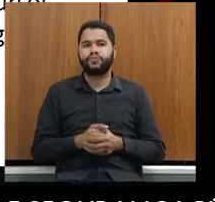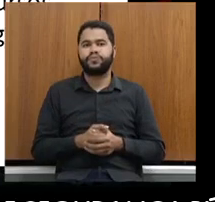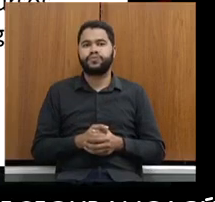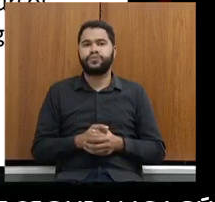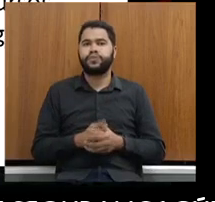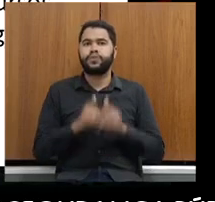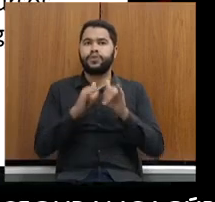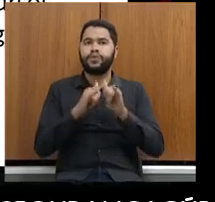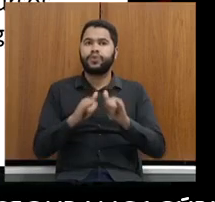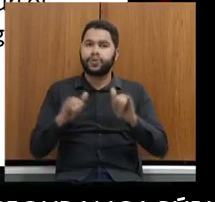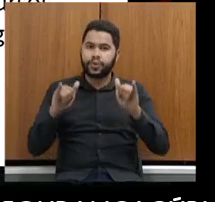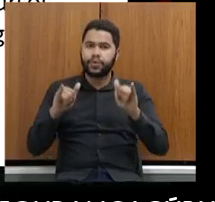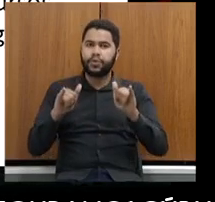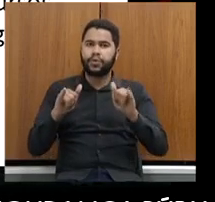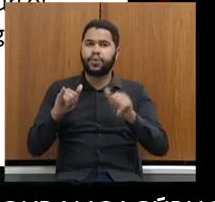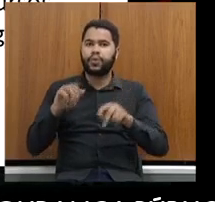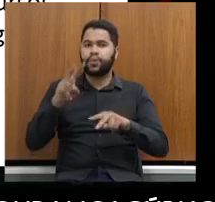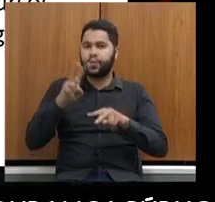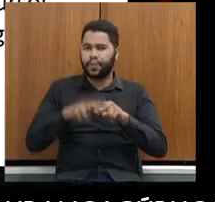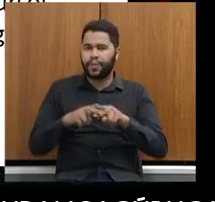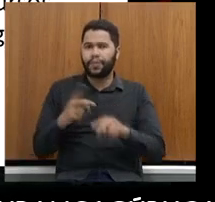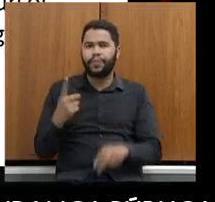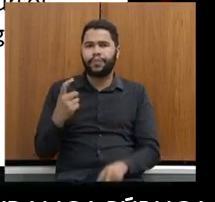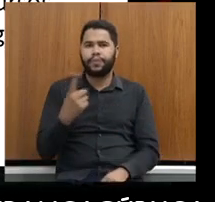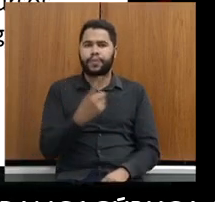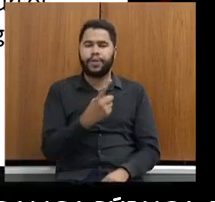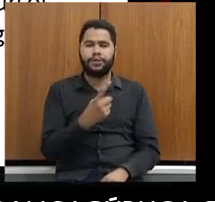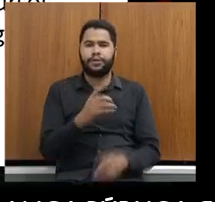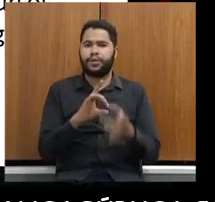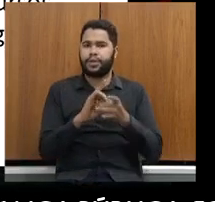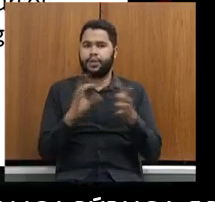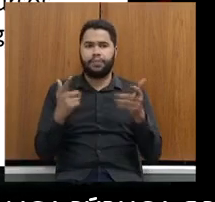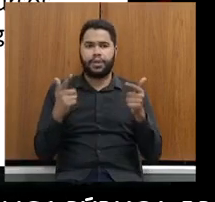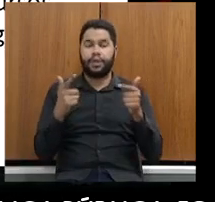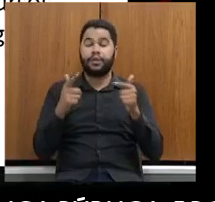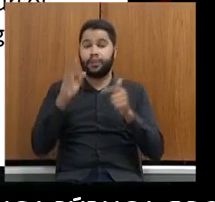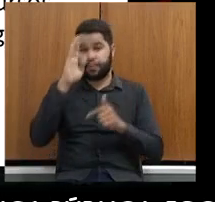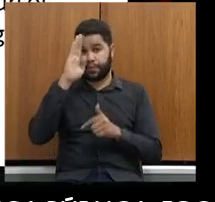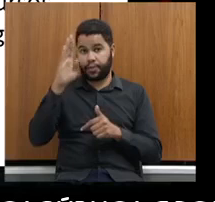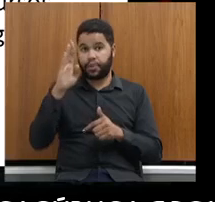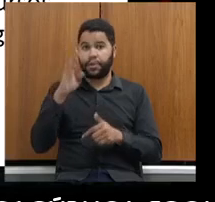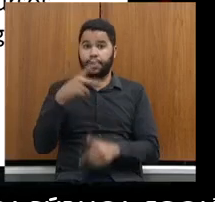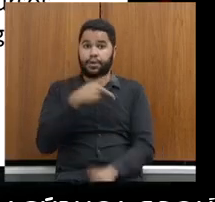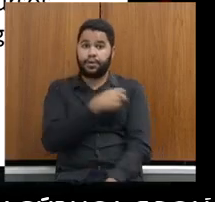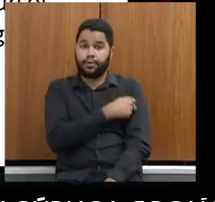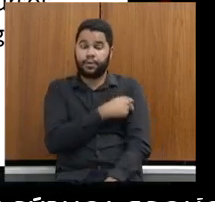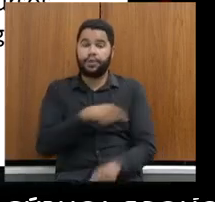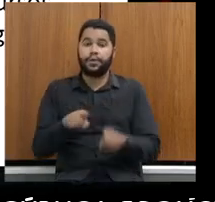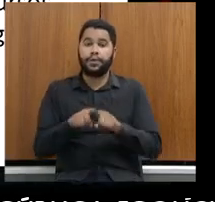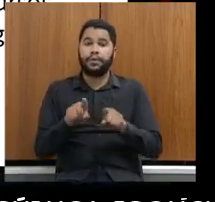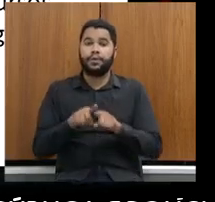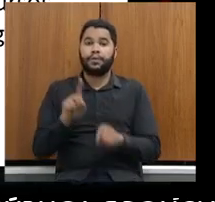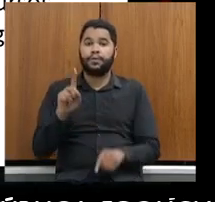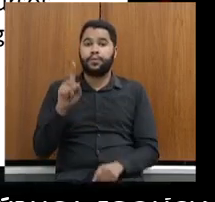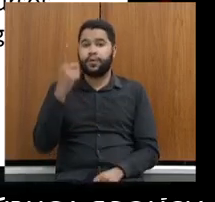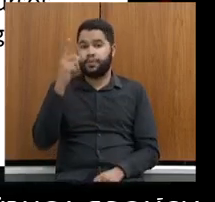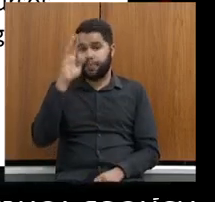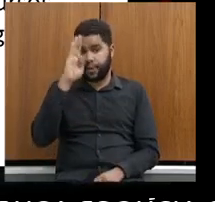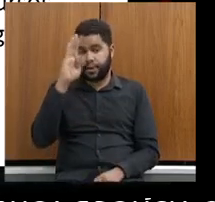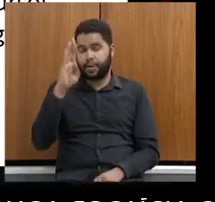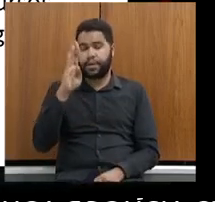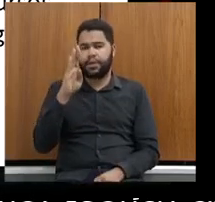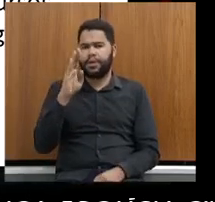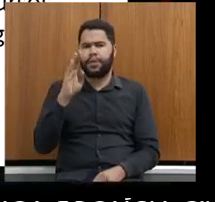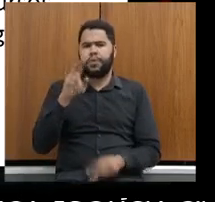que dizia que os presos né os indivíduos privados de liberdade teriam prioridade nessa vacinação e uma das primeiras providências a ser